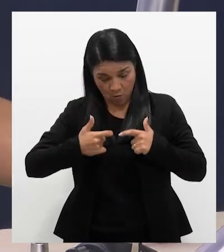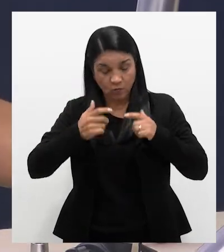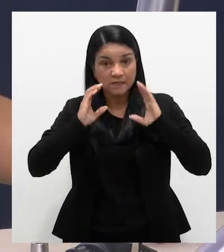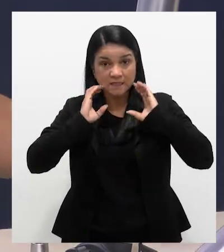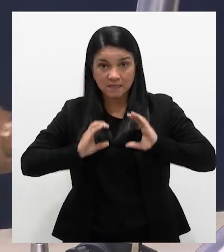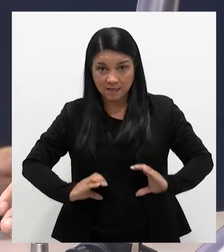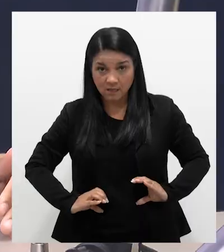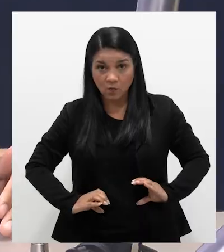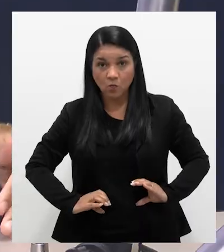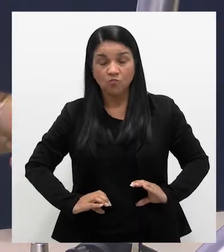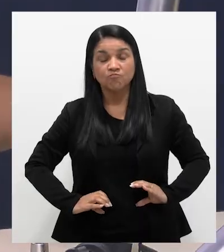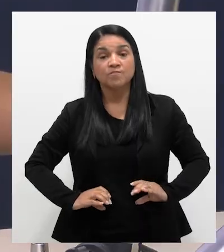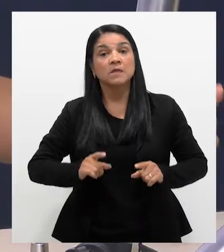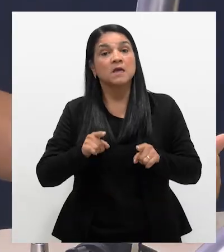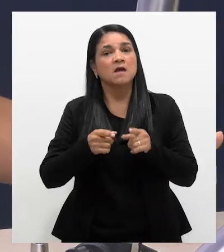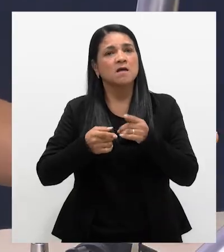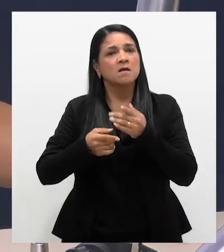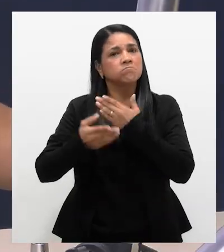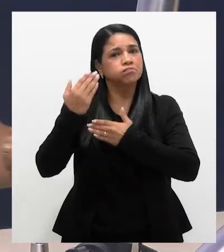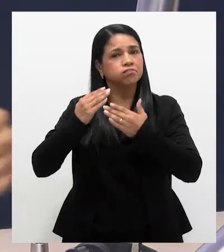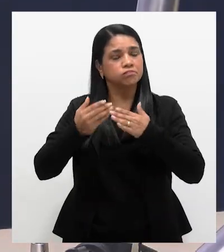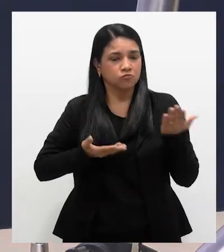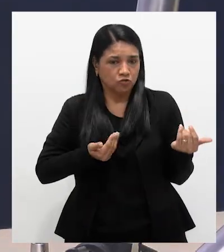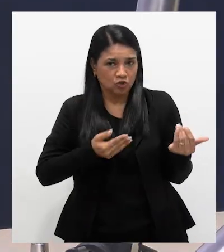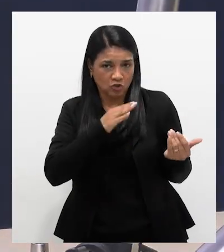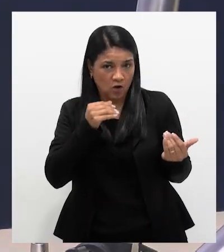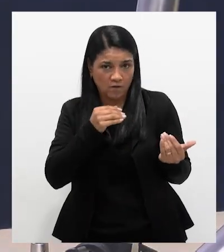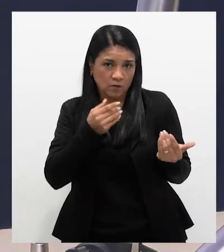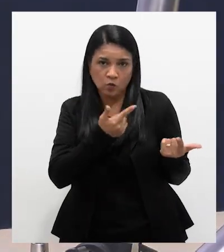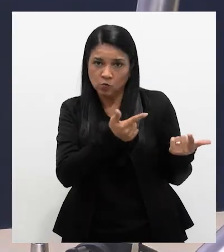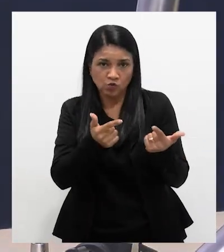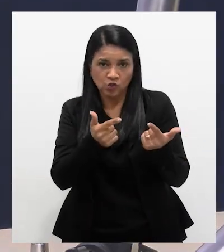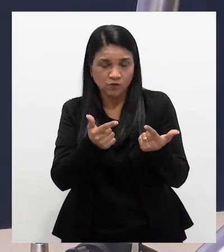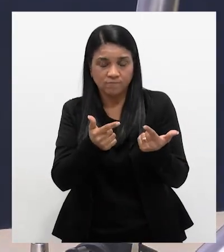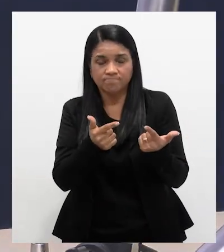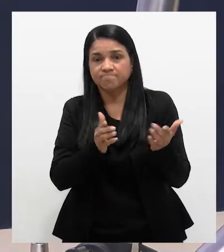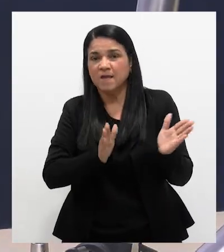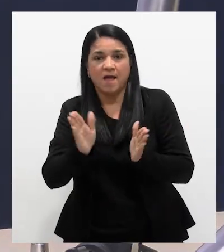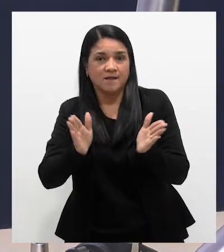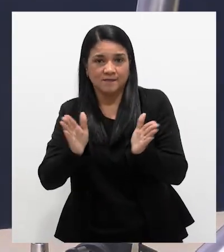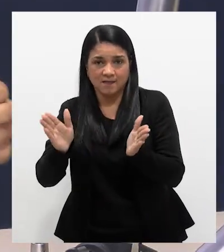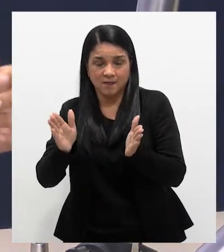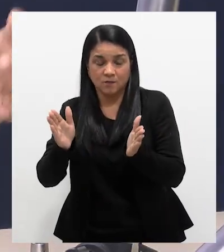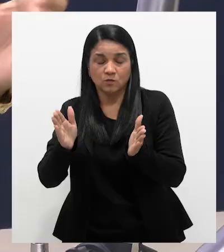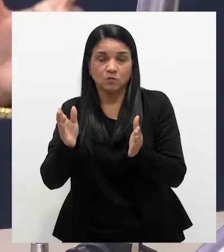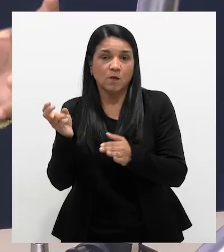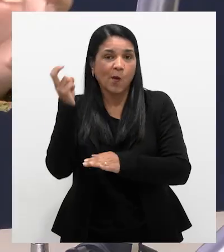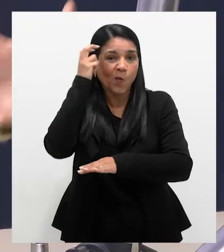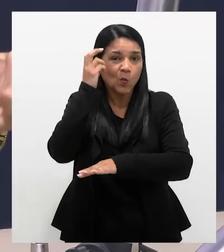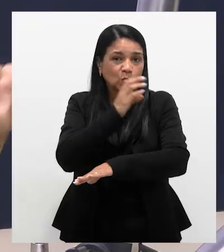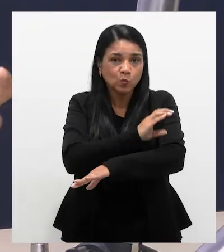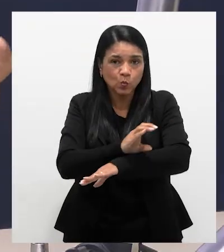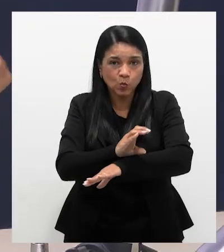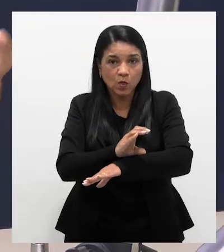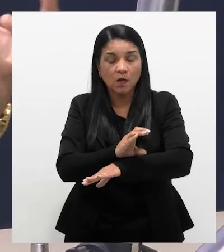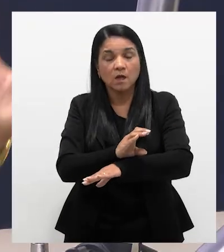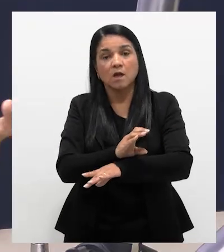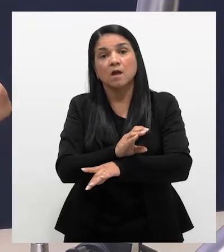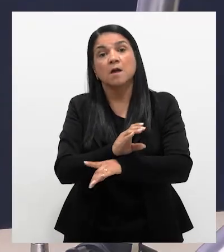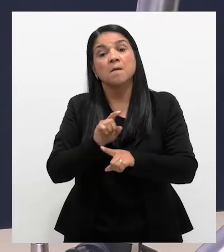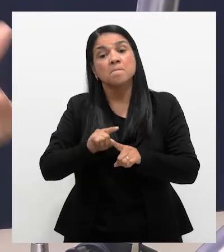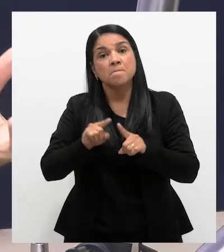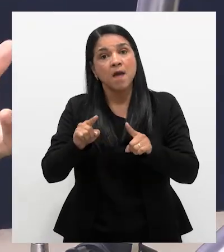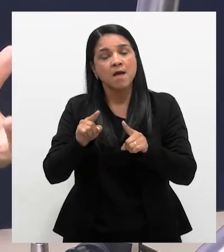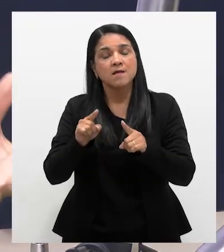tido acesso a uma cultura ou oportunidades que pessoas com um nível de um poder aquisitivo